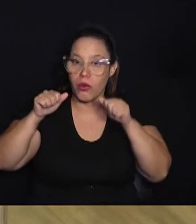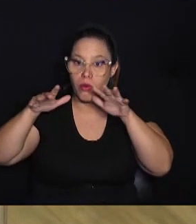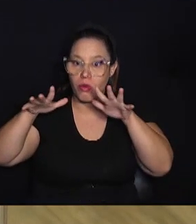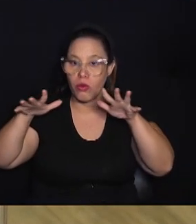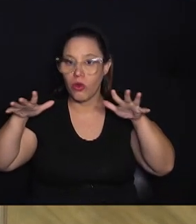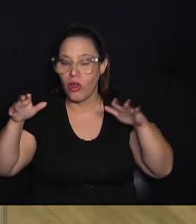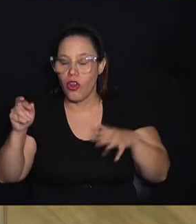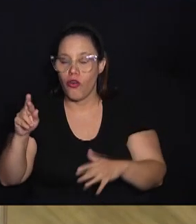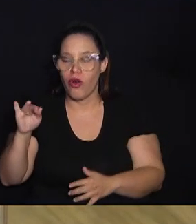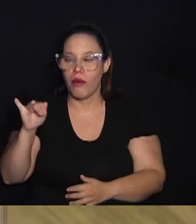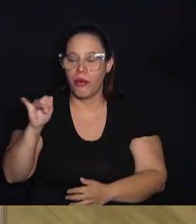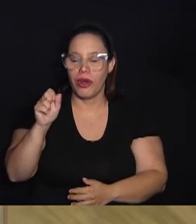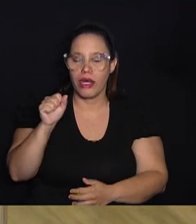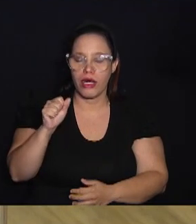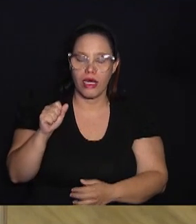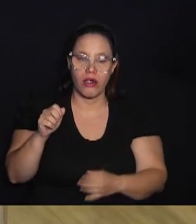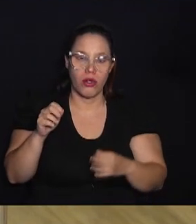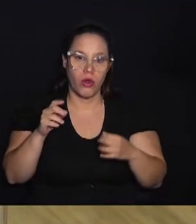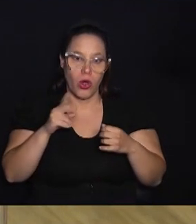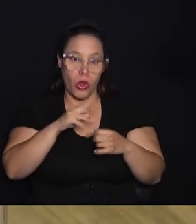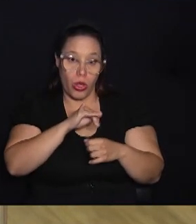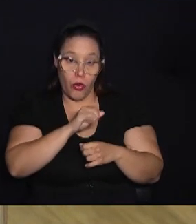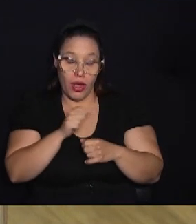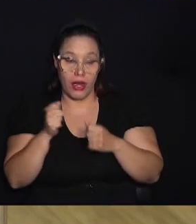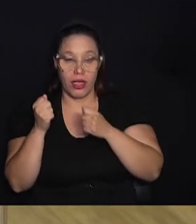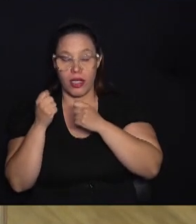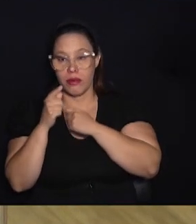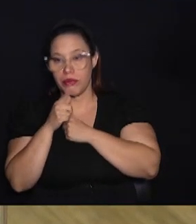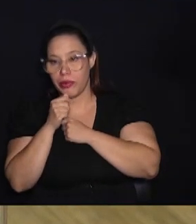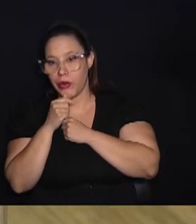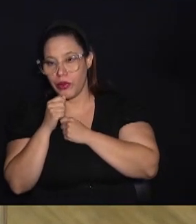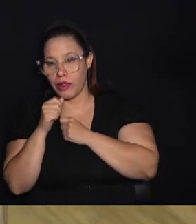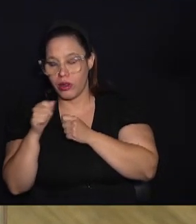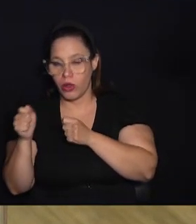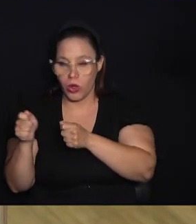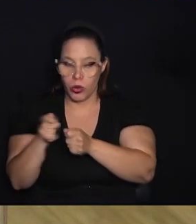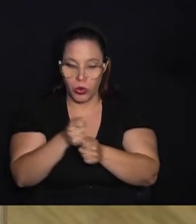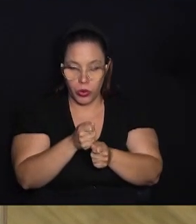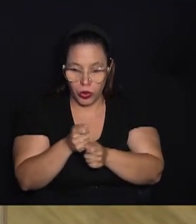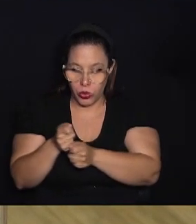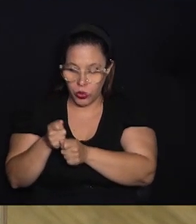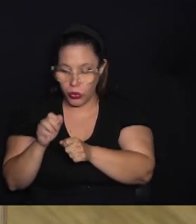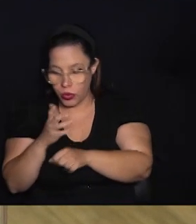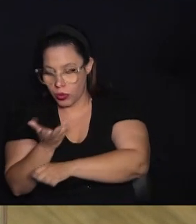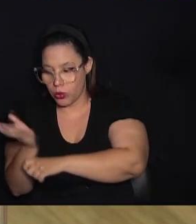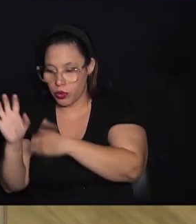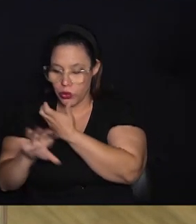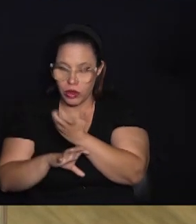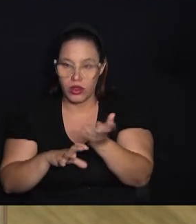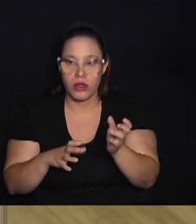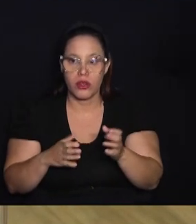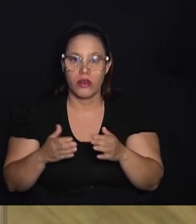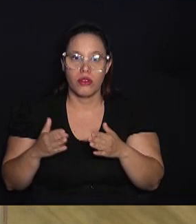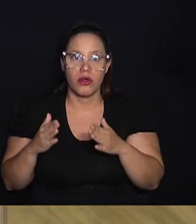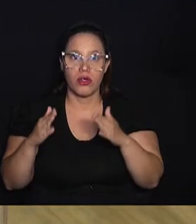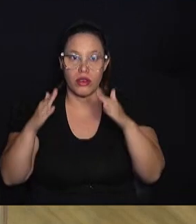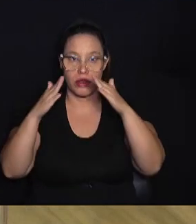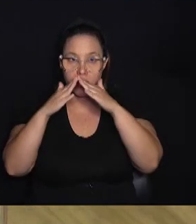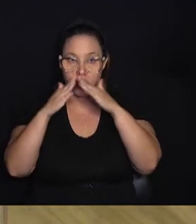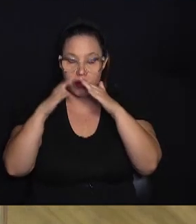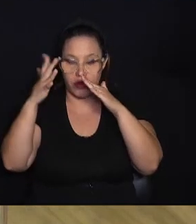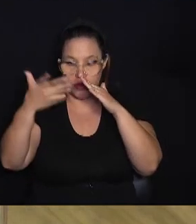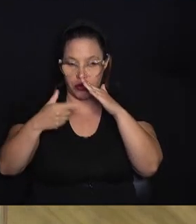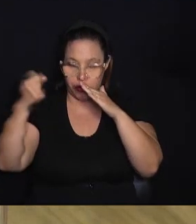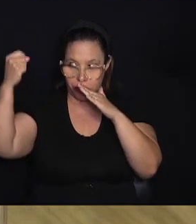vaporizadores toalhas molhadas recipientes com água molhar os jardins tá E sempre que possível permanecer em locais protegidos do